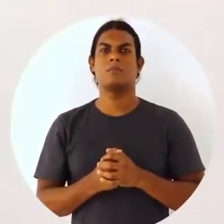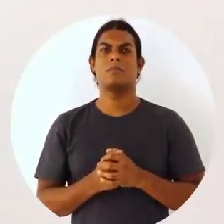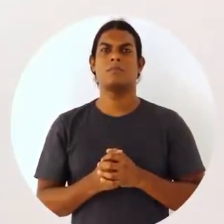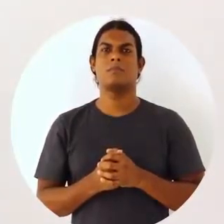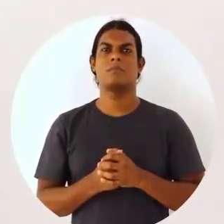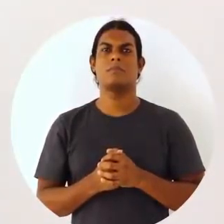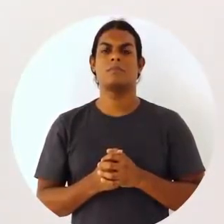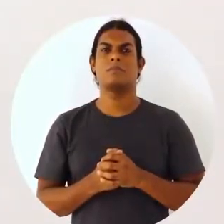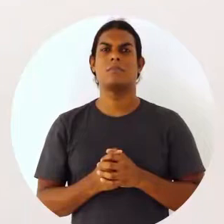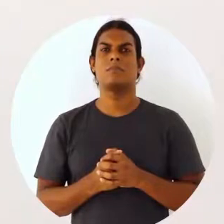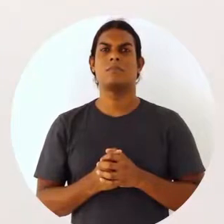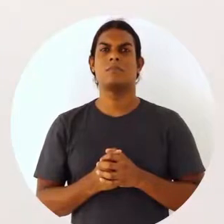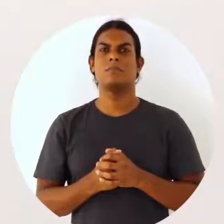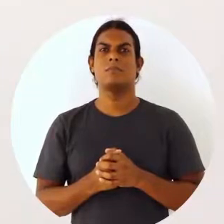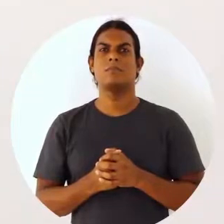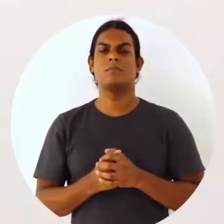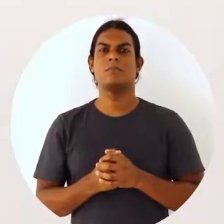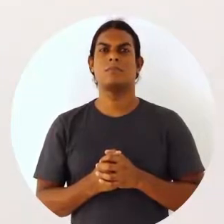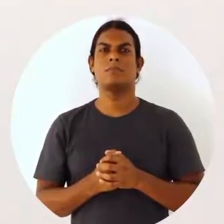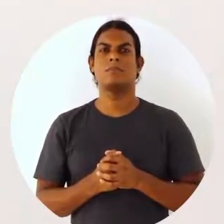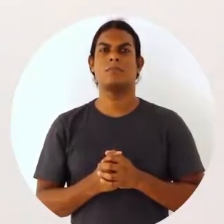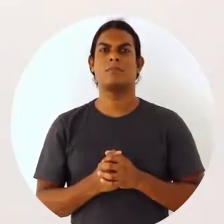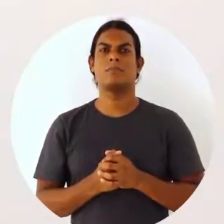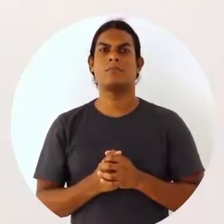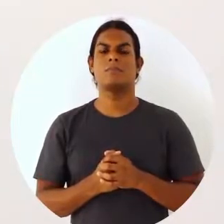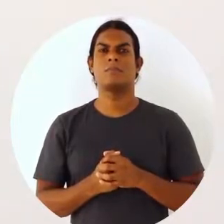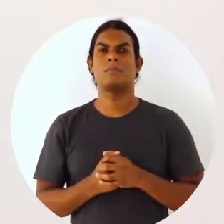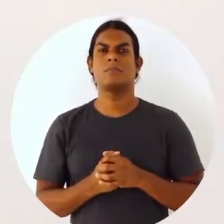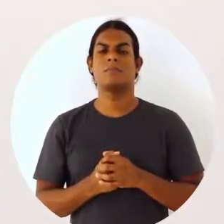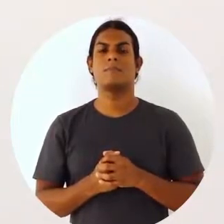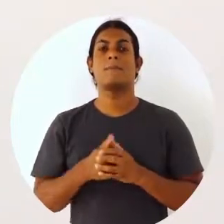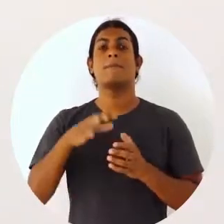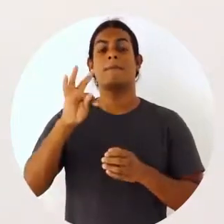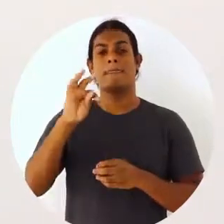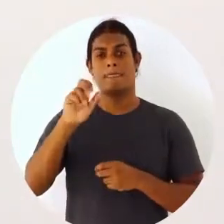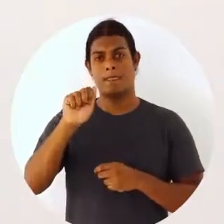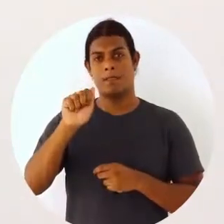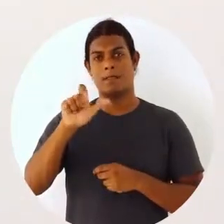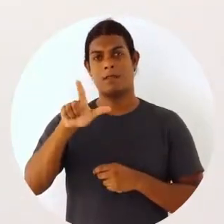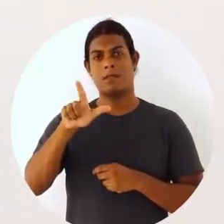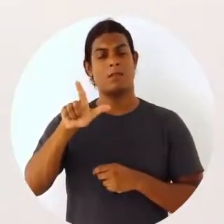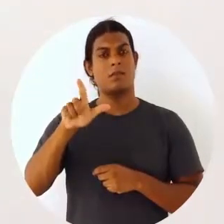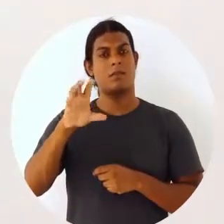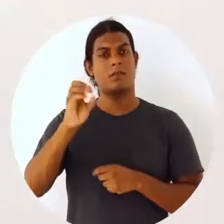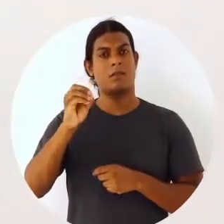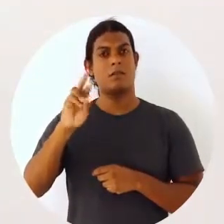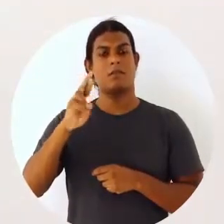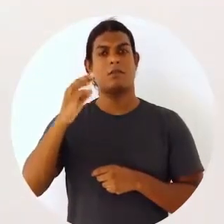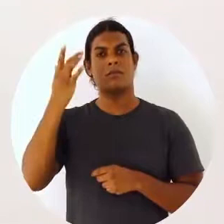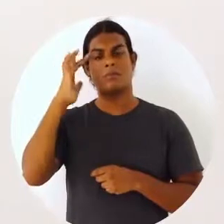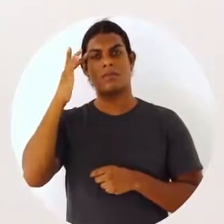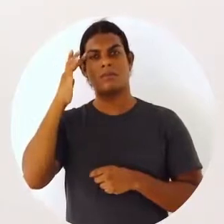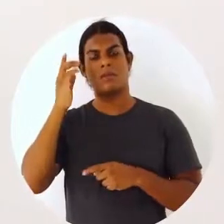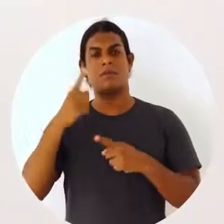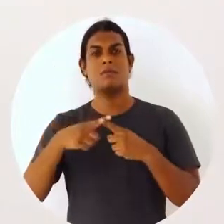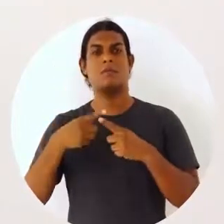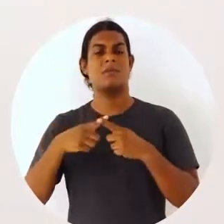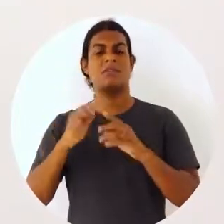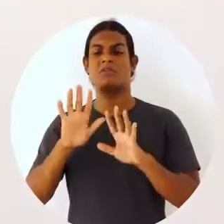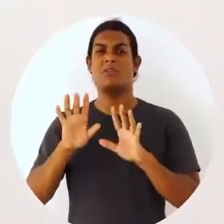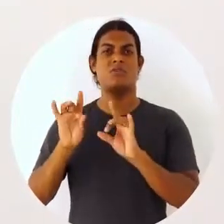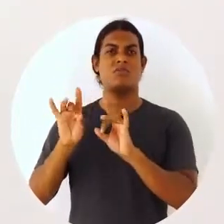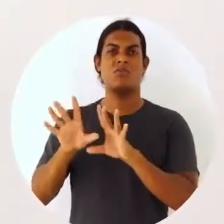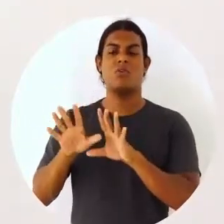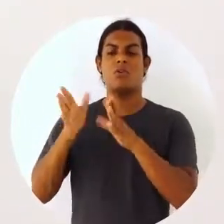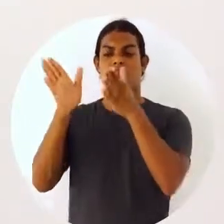que eu pudesse motivar os funcionários a executar o trabalho, Taylor pensou nisso também. Ele pensava, porque não adianta só colocar a pessoa lá e